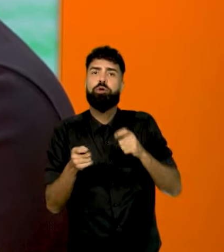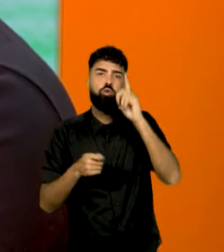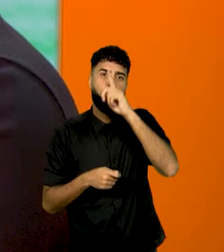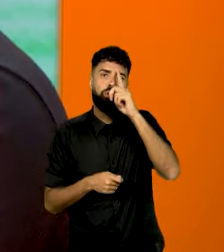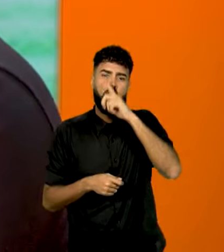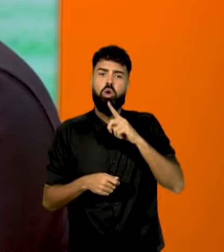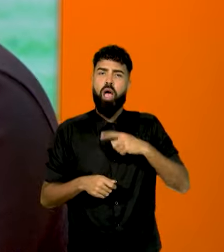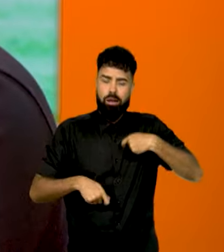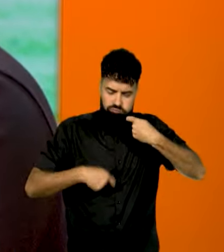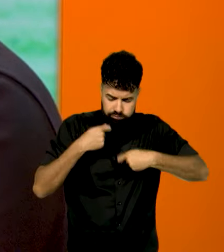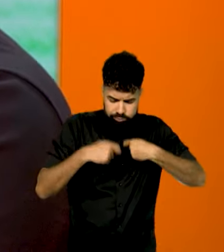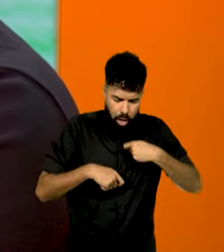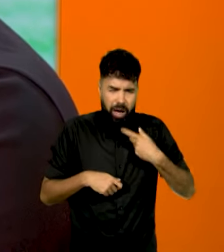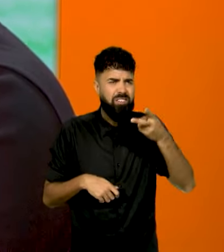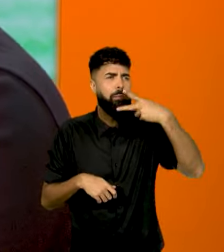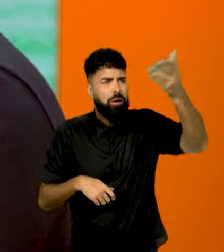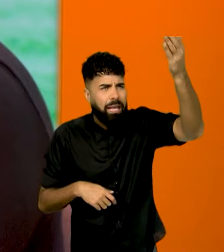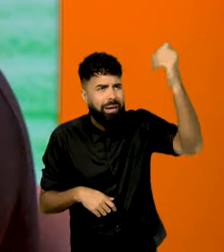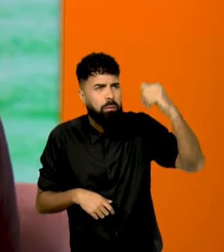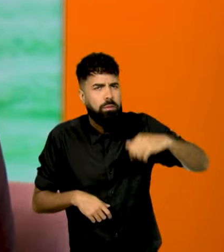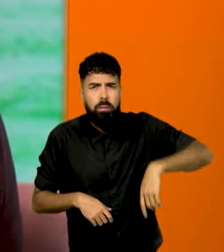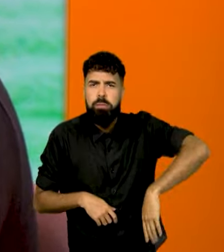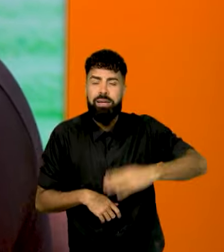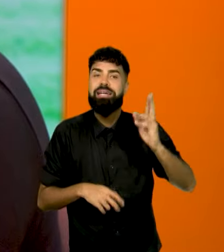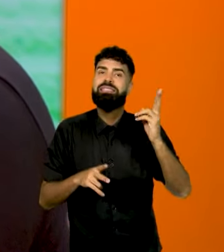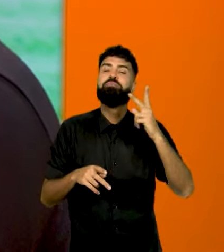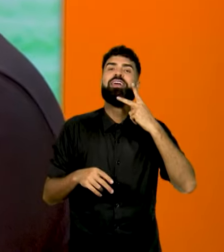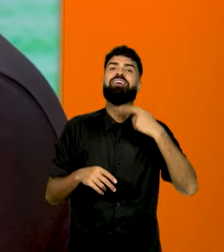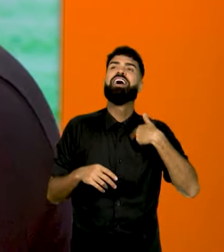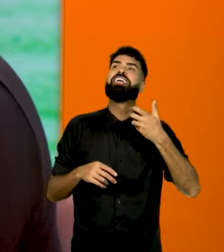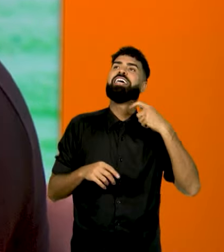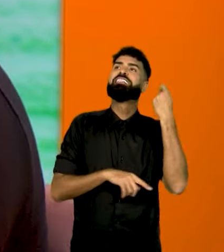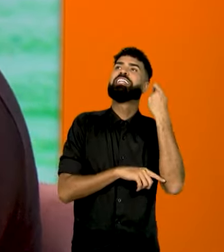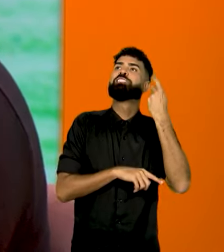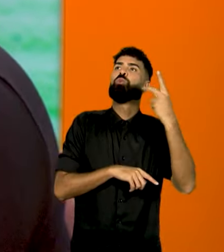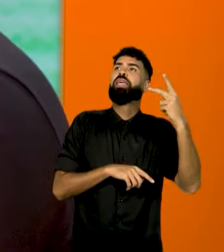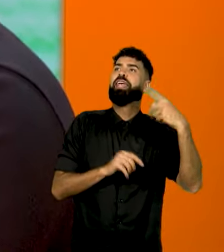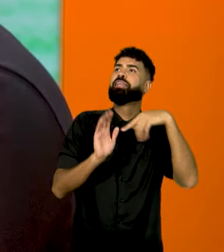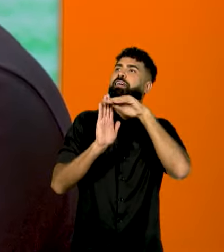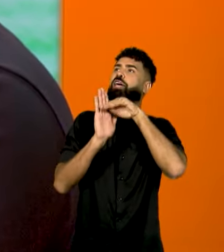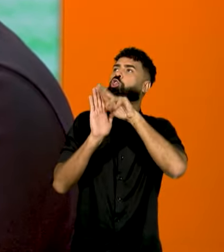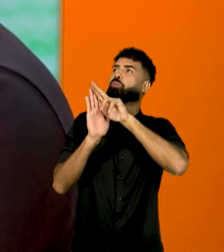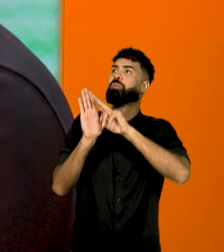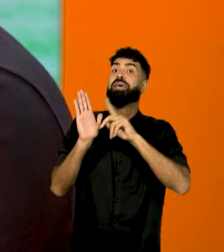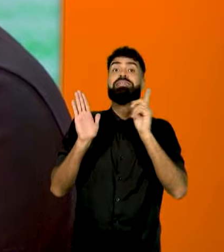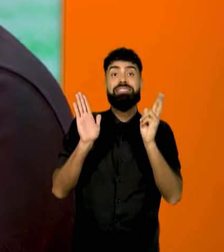ele gostava muito de futebol, então ele escalava sempre uma seleção dele. E o Bita estava sempre